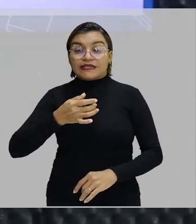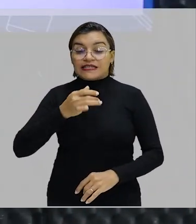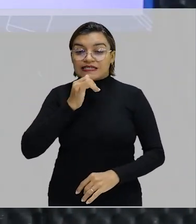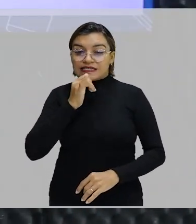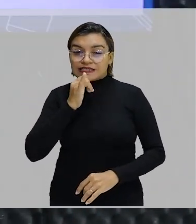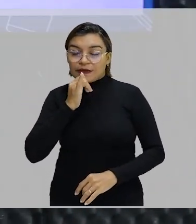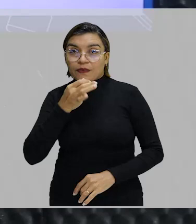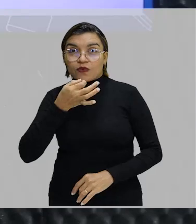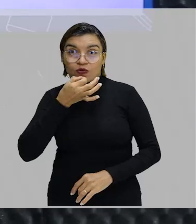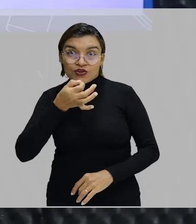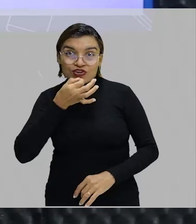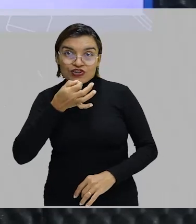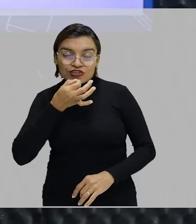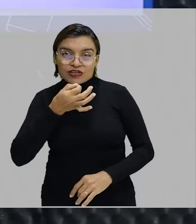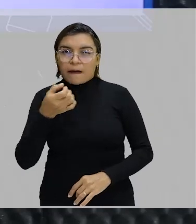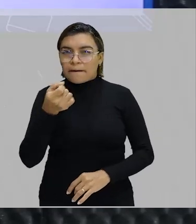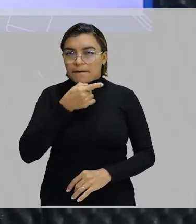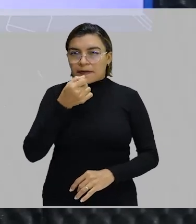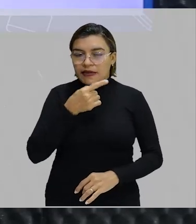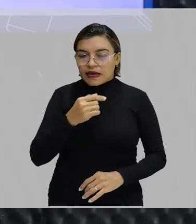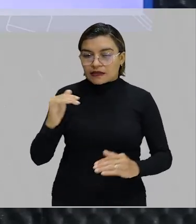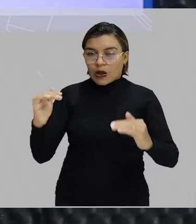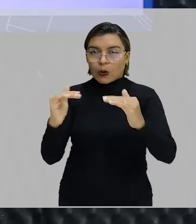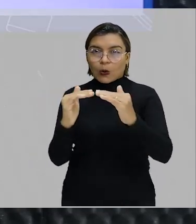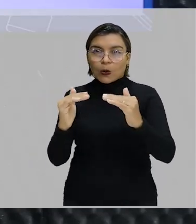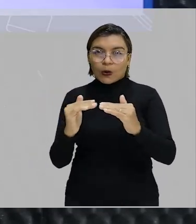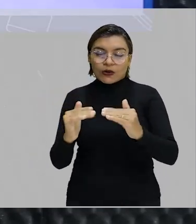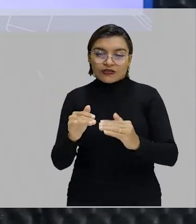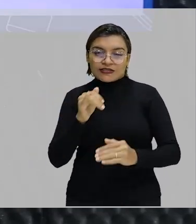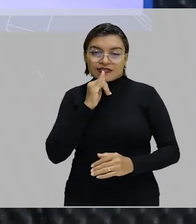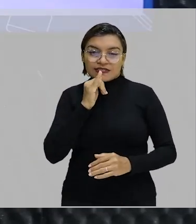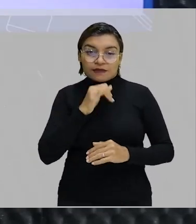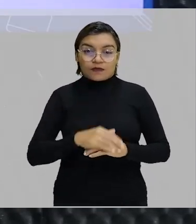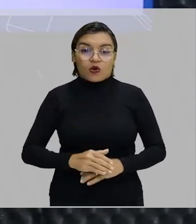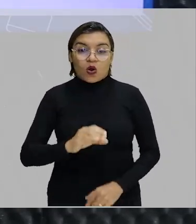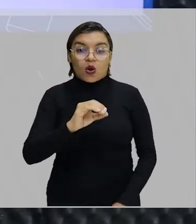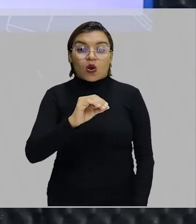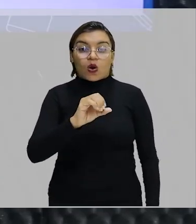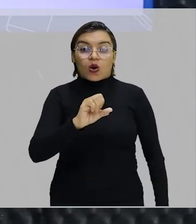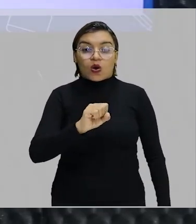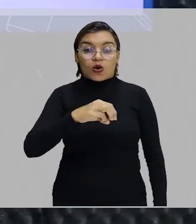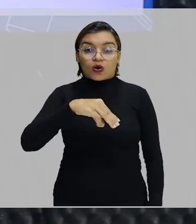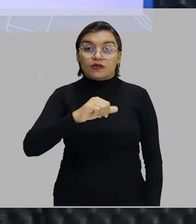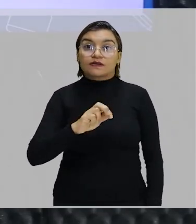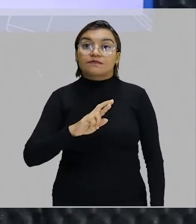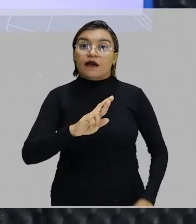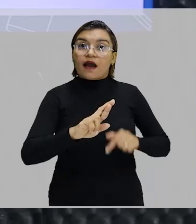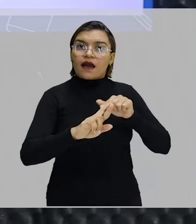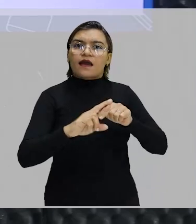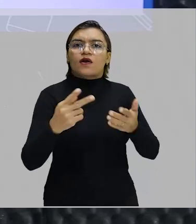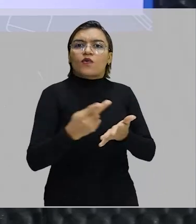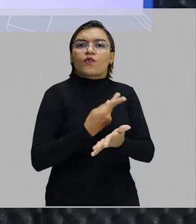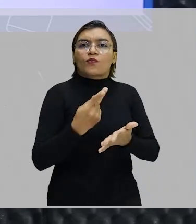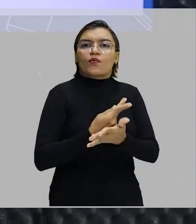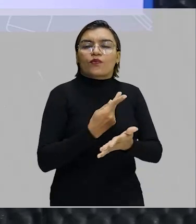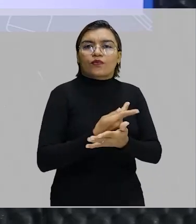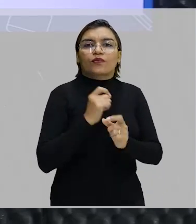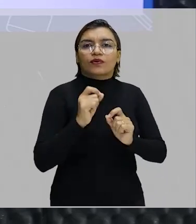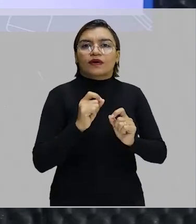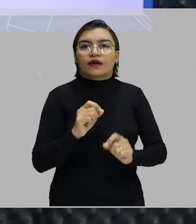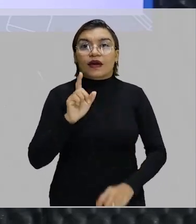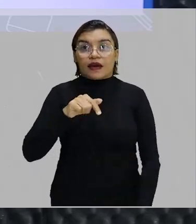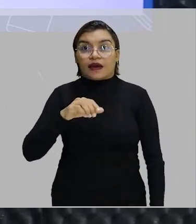Por que ele diz que o nome dele, Osmar, é um erro? Porque seria, na brincadeira aqui,